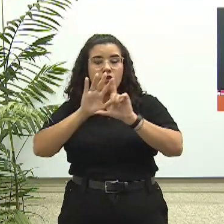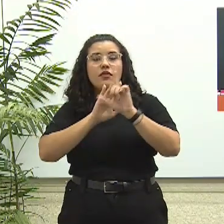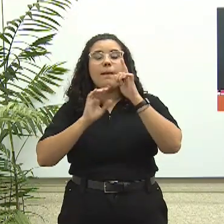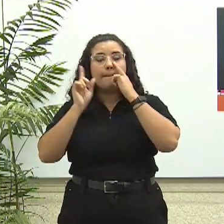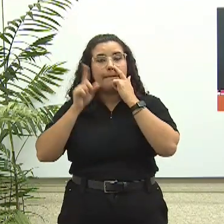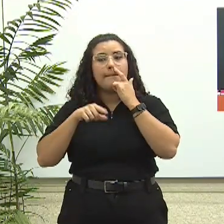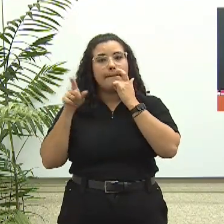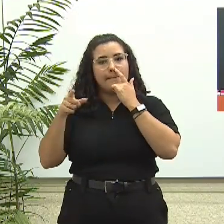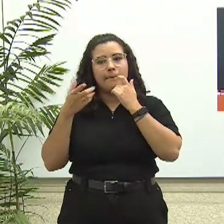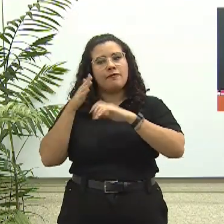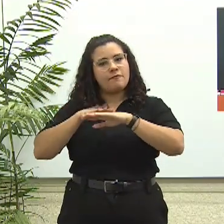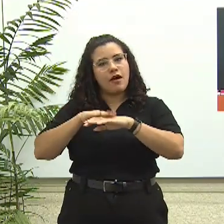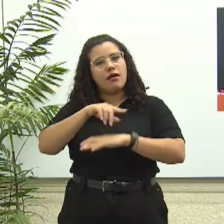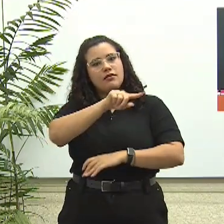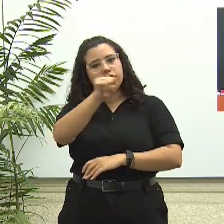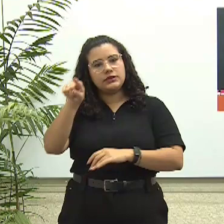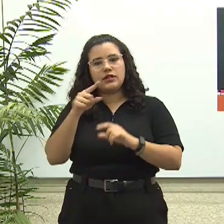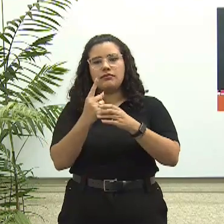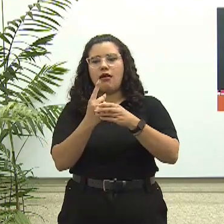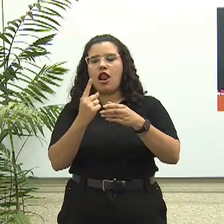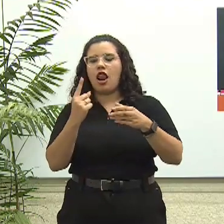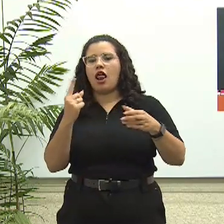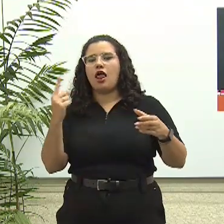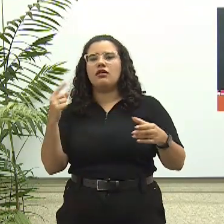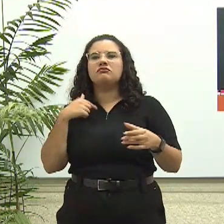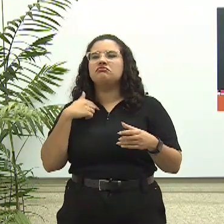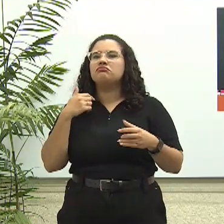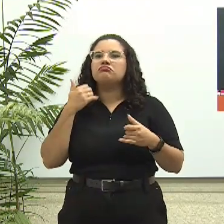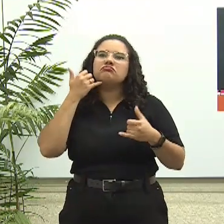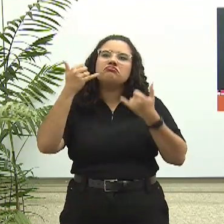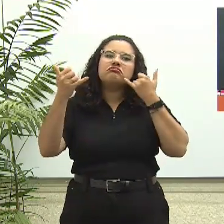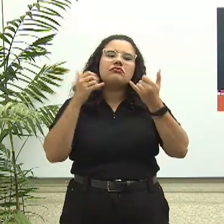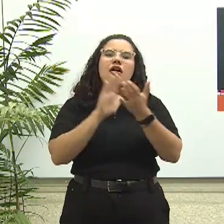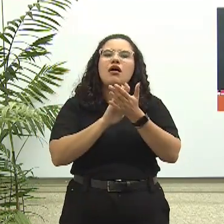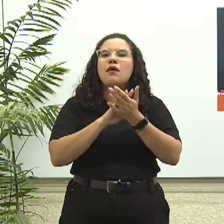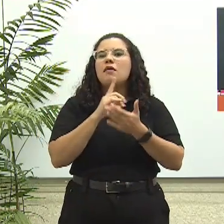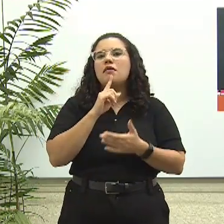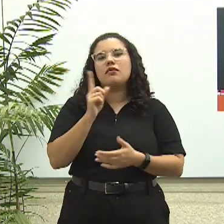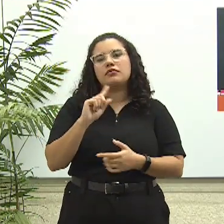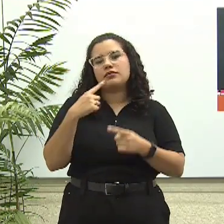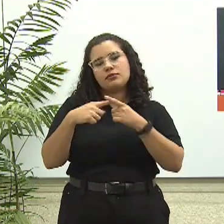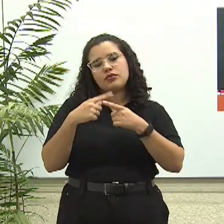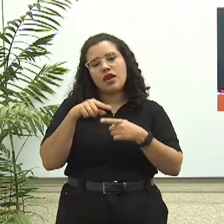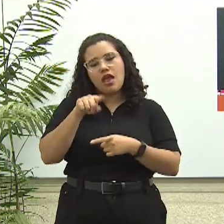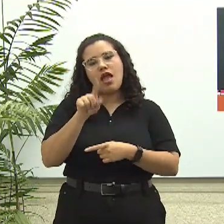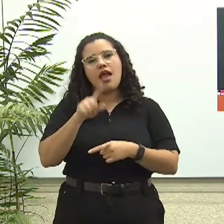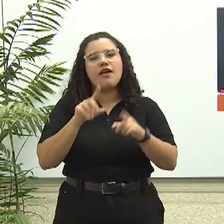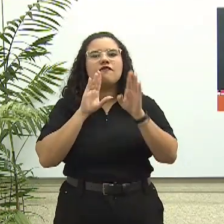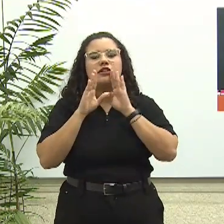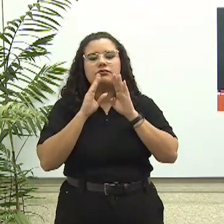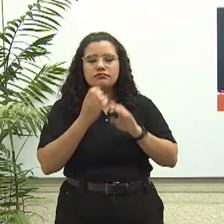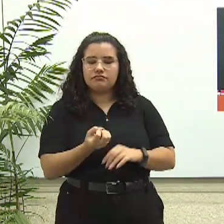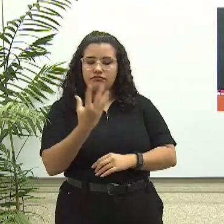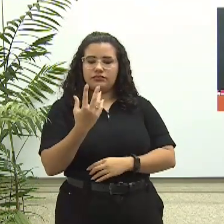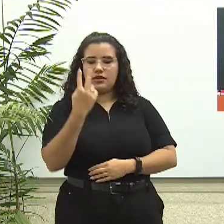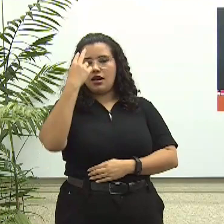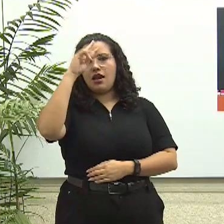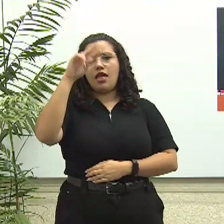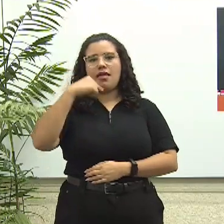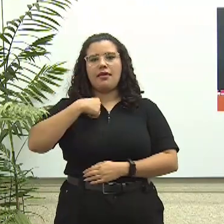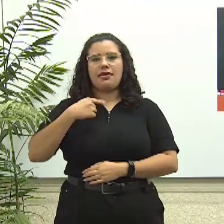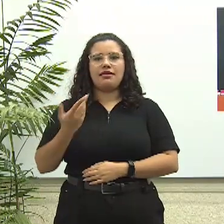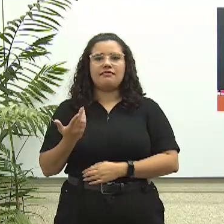cada vez ficar mais sozinho você não liga para ninguém no aniversário porque quem te lembra é o Facebook você já manda